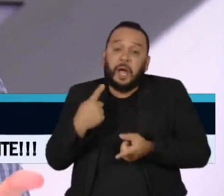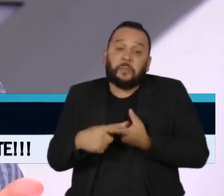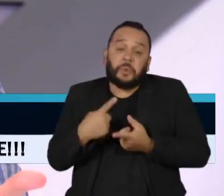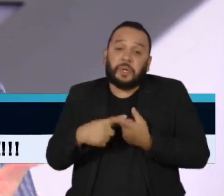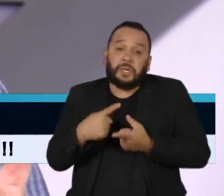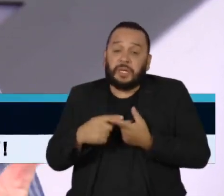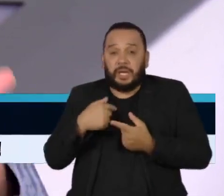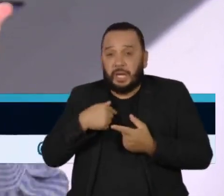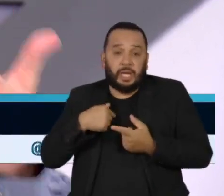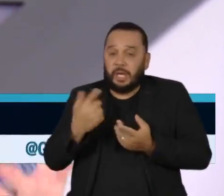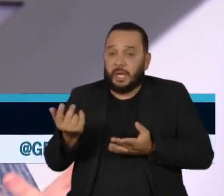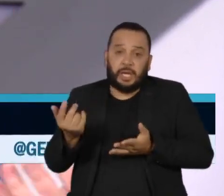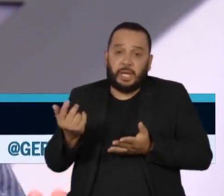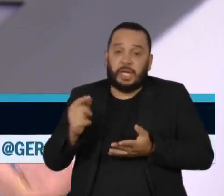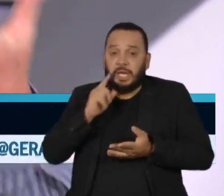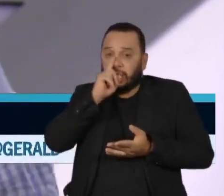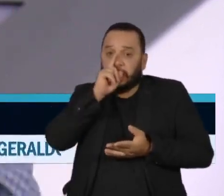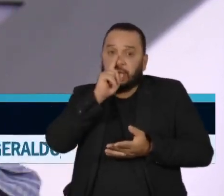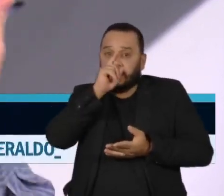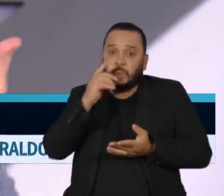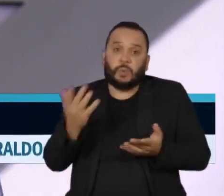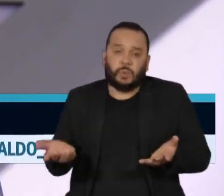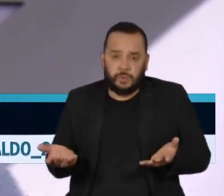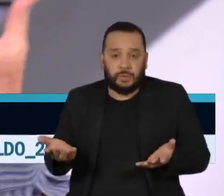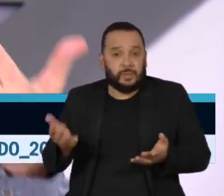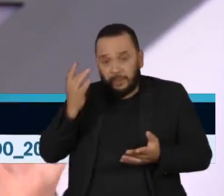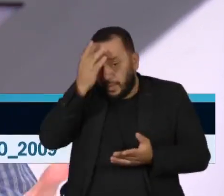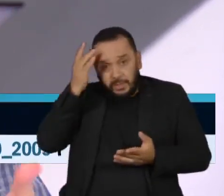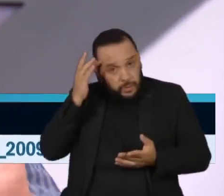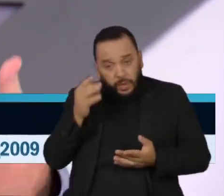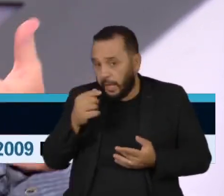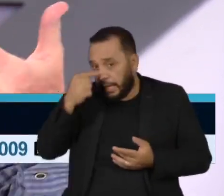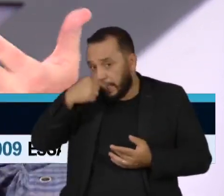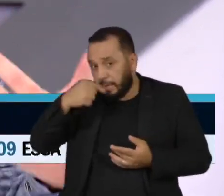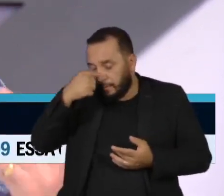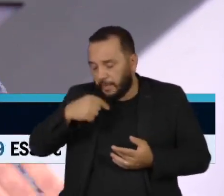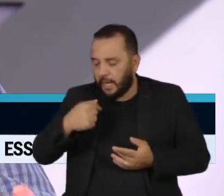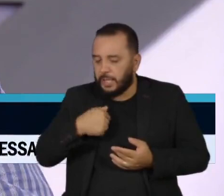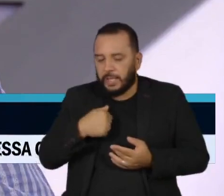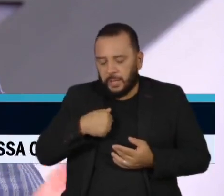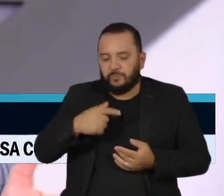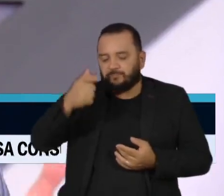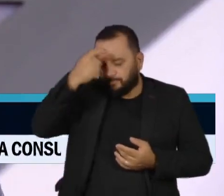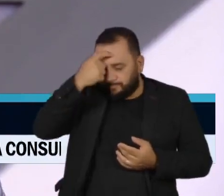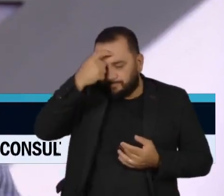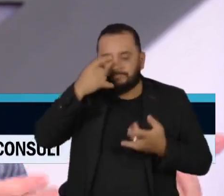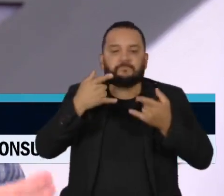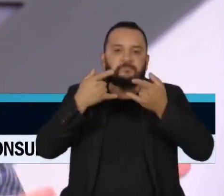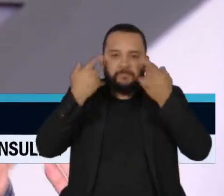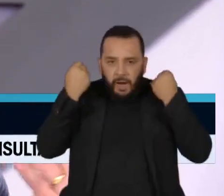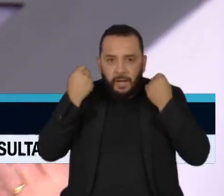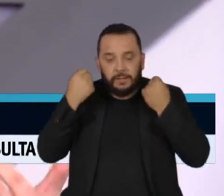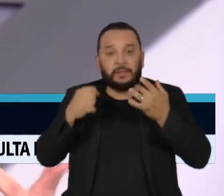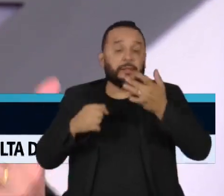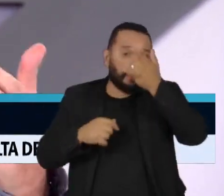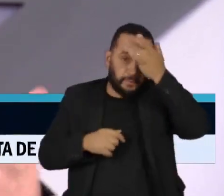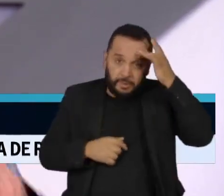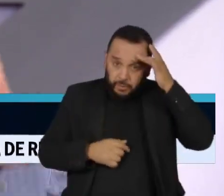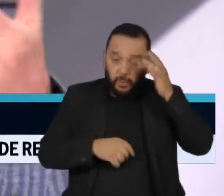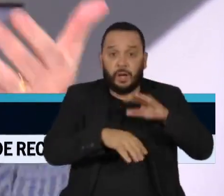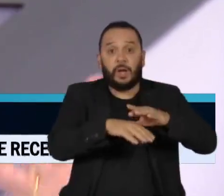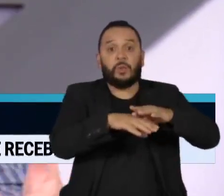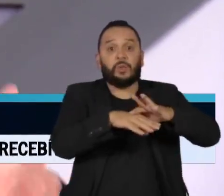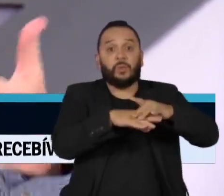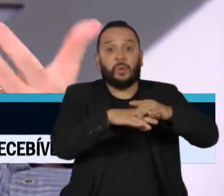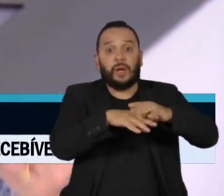em risco. Então, toda pessoa que está gripada é por um dever cidadão no andar. E as pessoas imunossuprimidas, quando